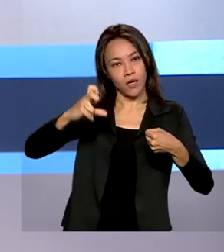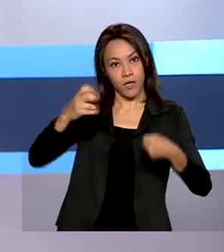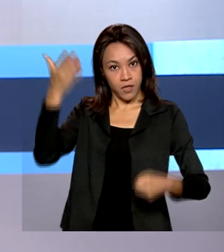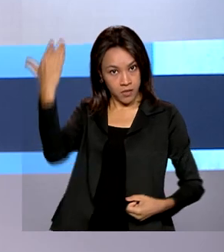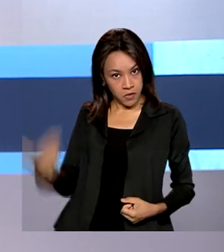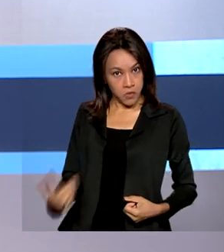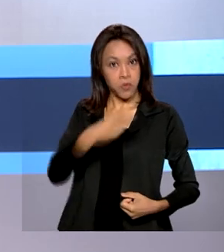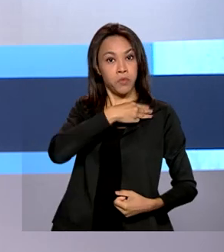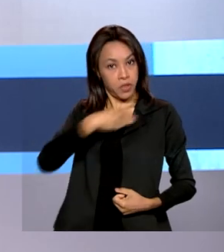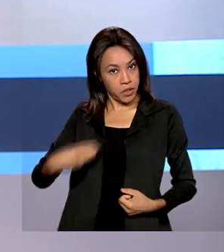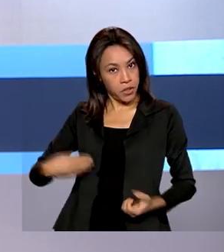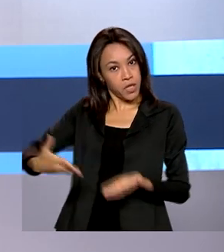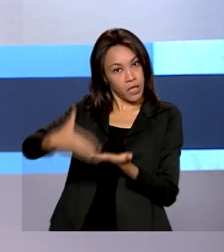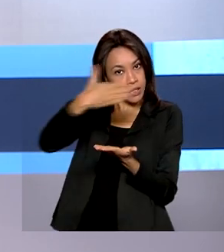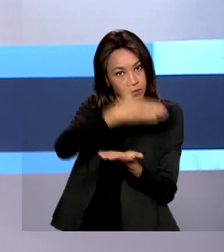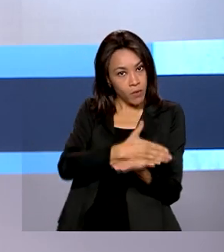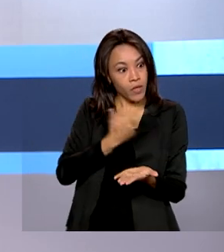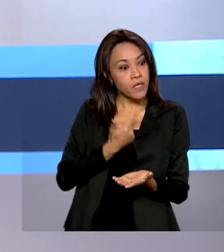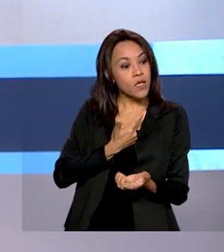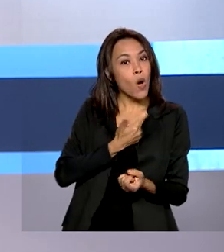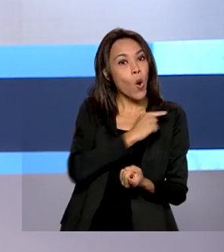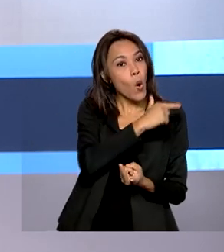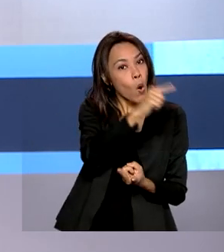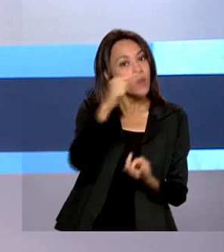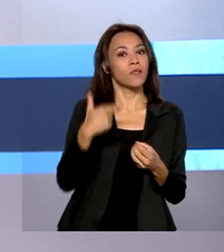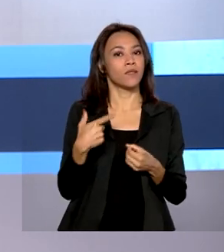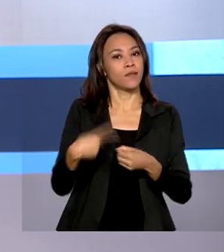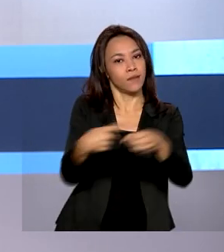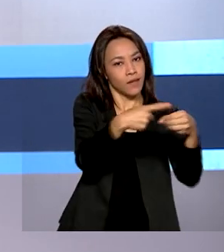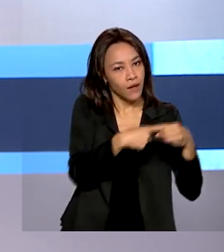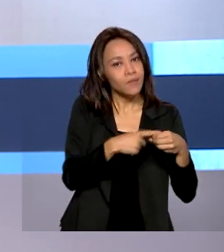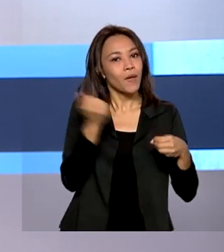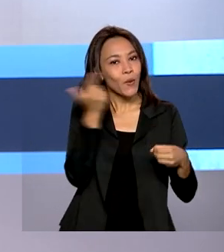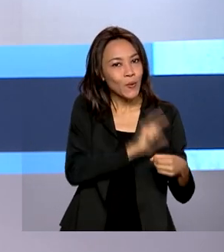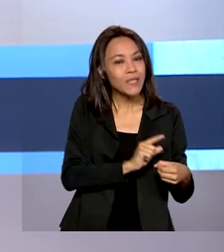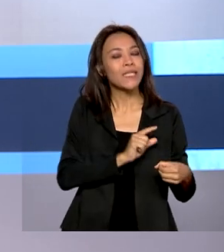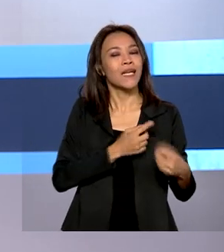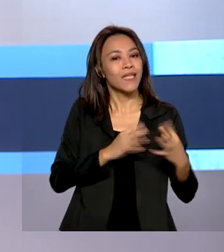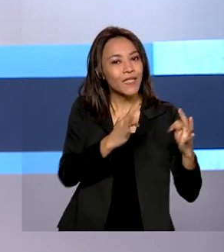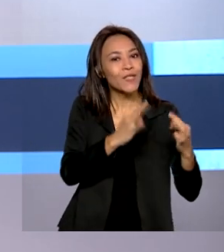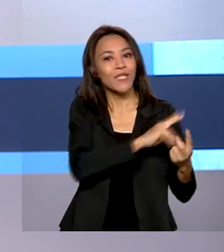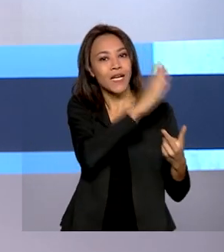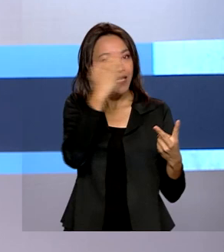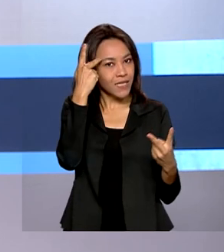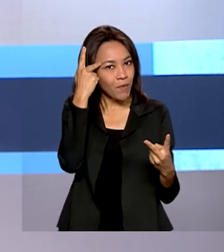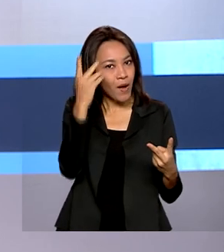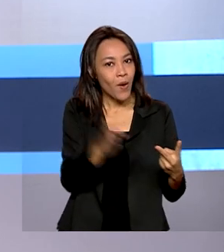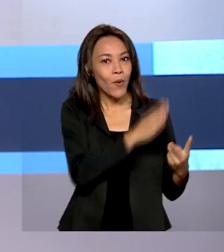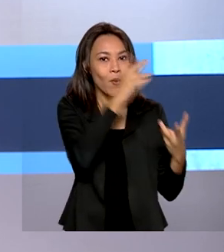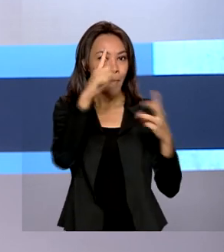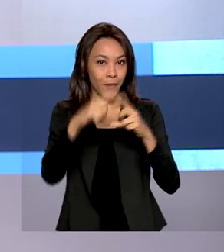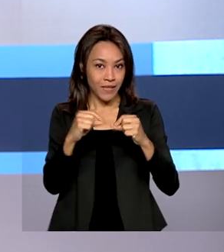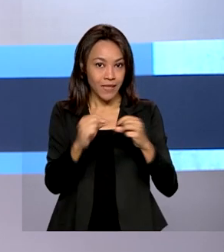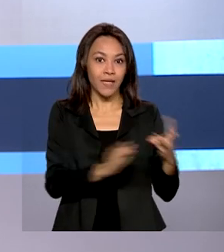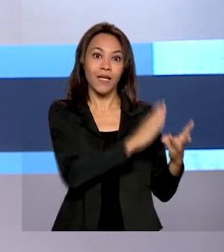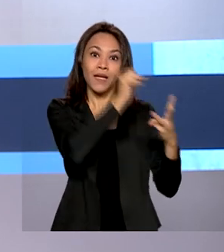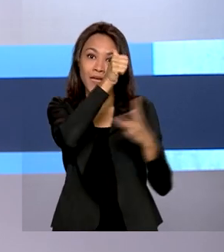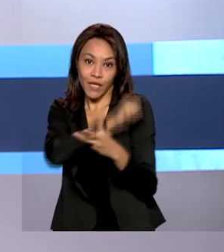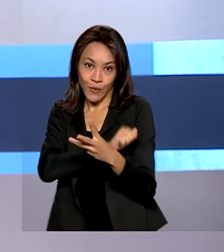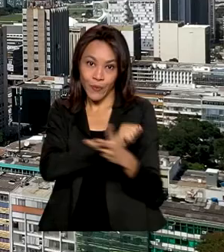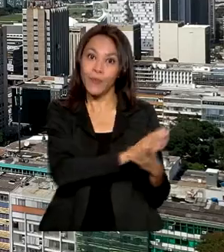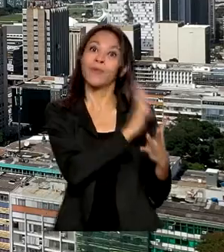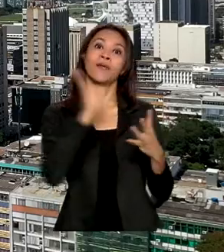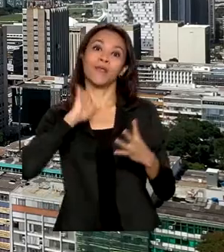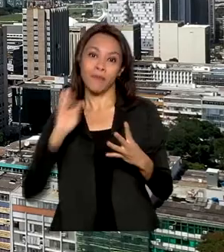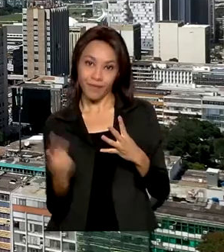antecipou ainda que as próximas cidades a terem a tecnologia vão ser São Paulo Brasília Rio de Janeiro e Belo